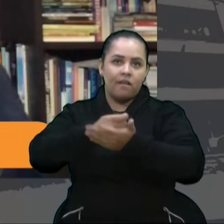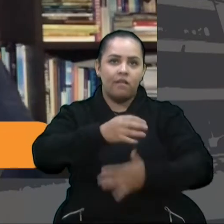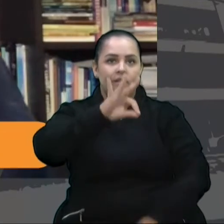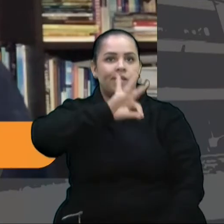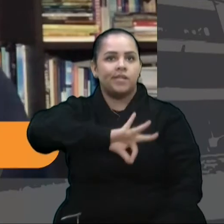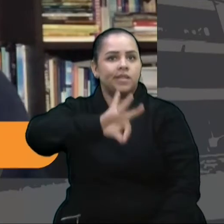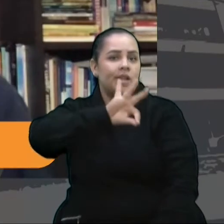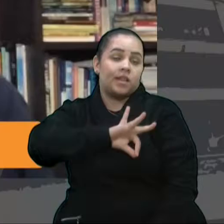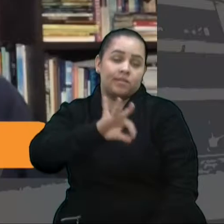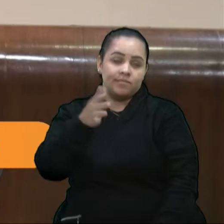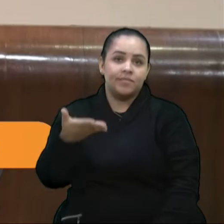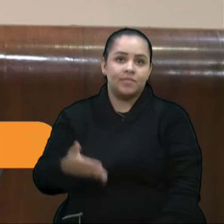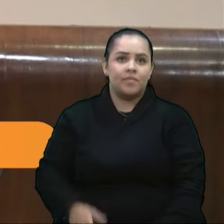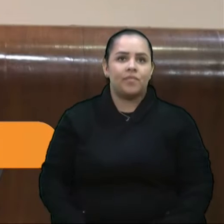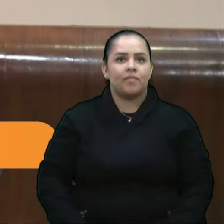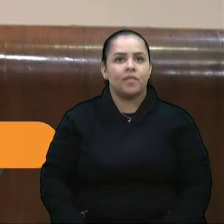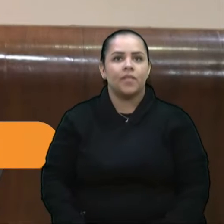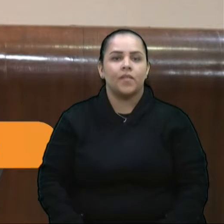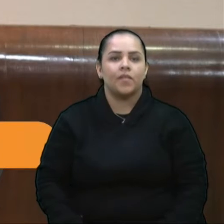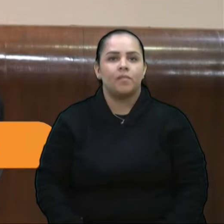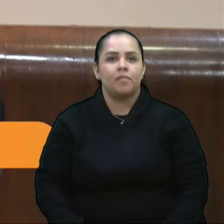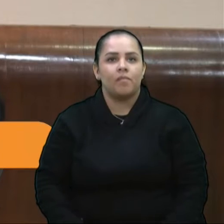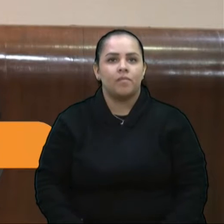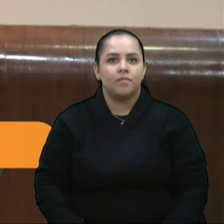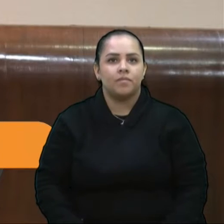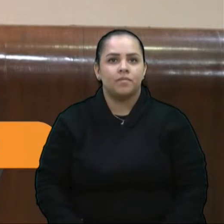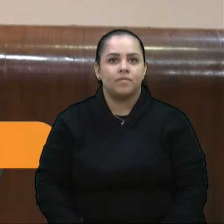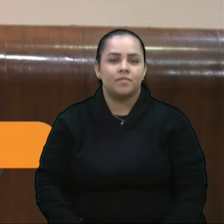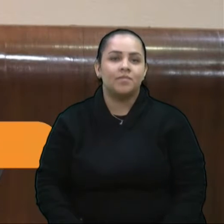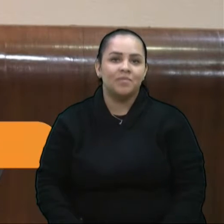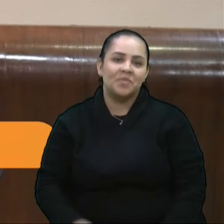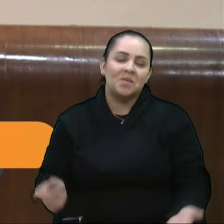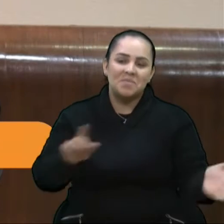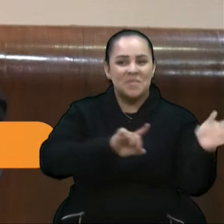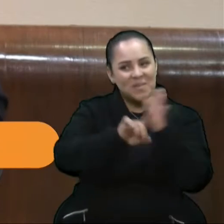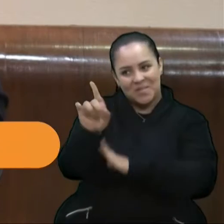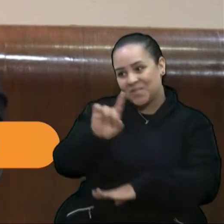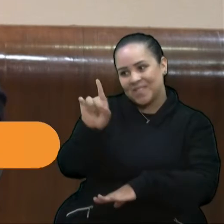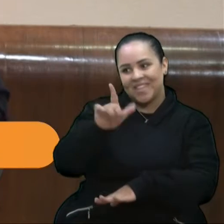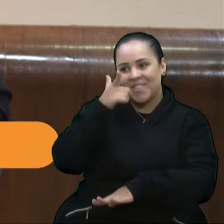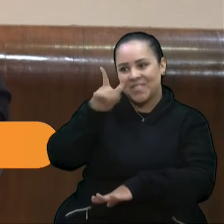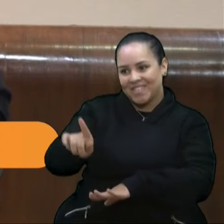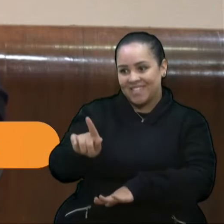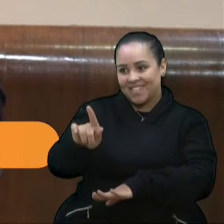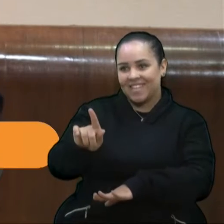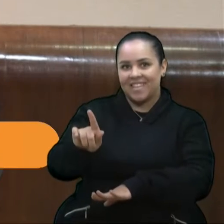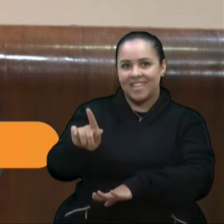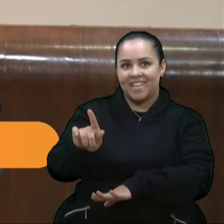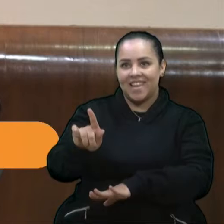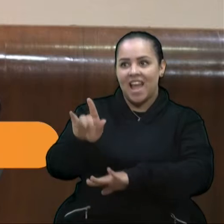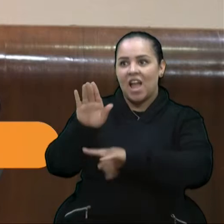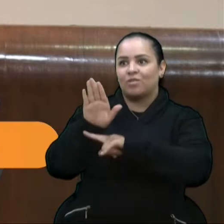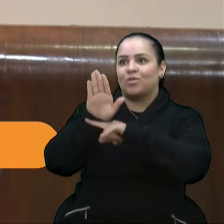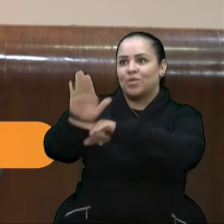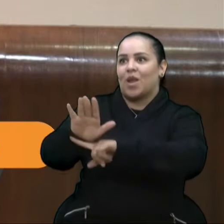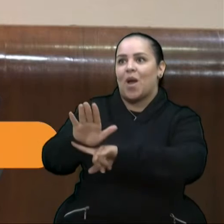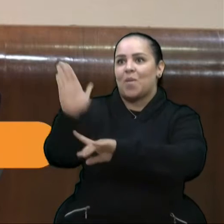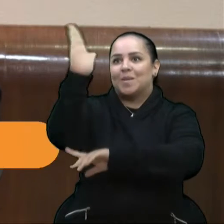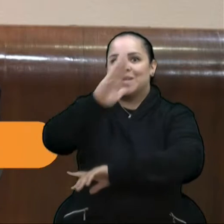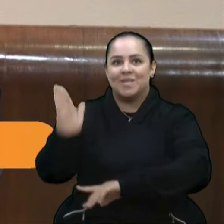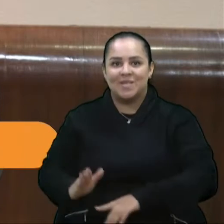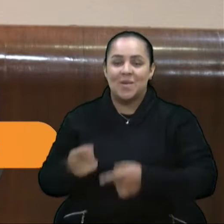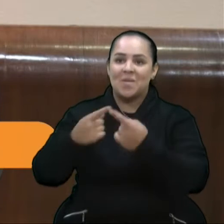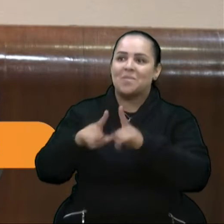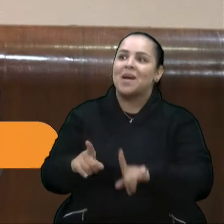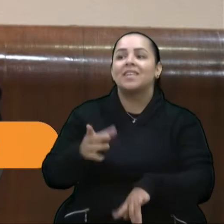vem a pergunta, como é que... Alexandre, claro que você não é o salvador da pátria, tá? Mas e como é que recupera isso, Alexandre? A primeira